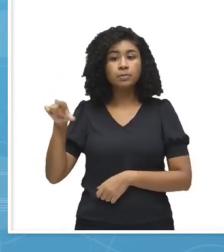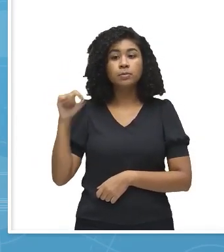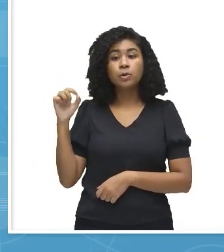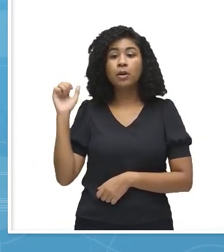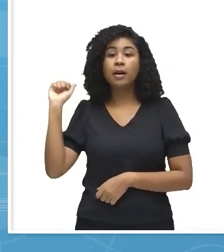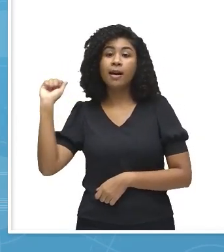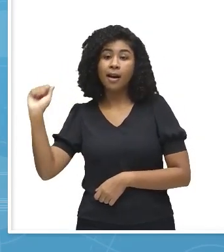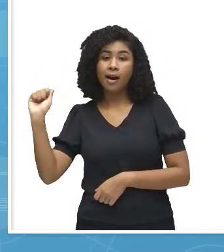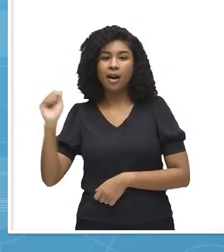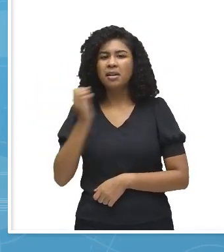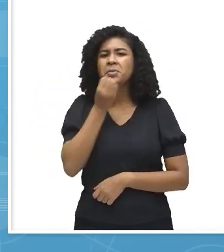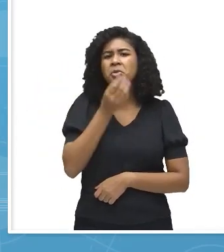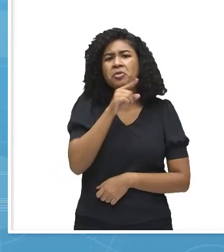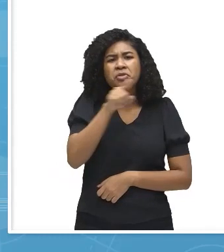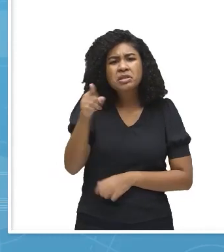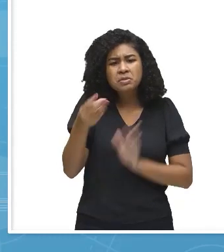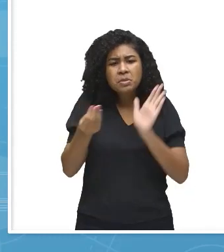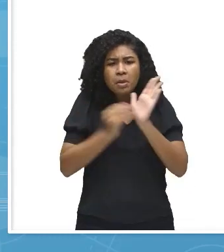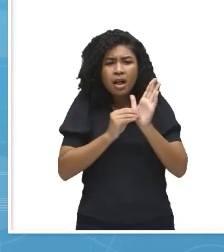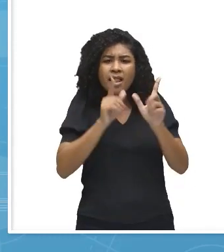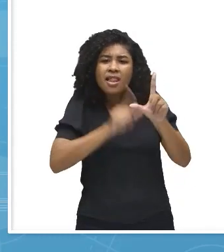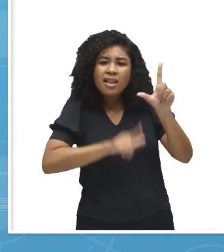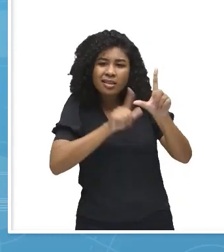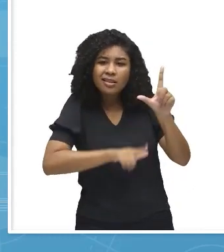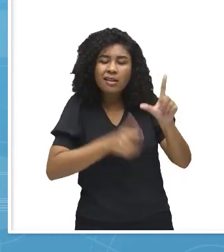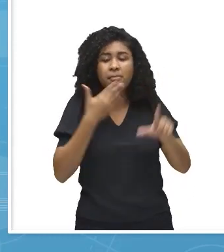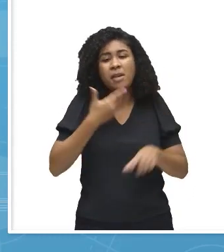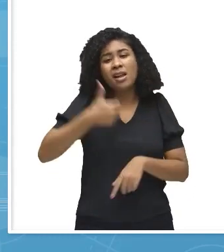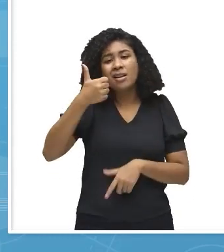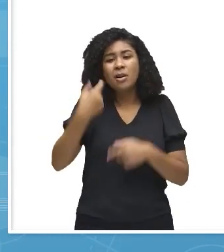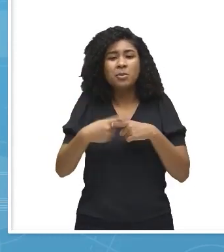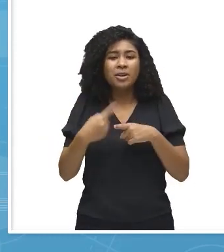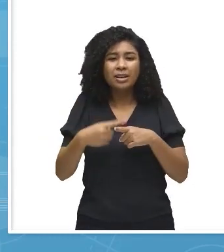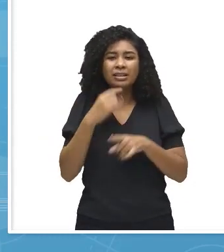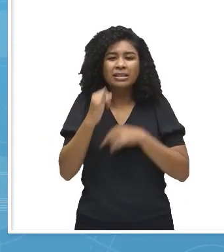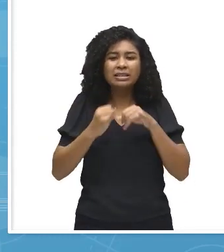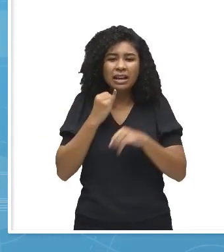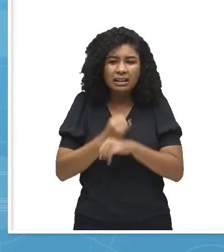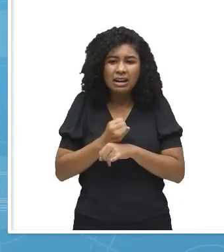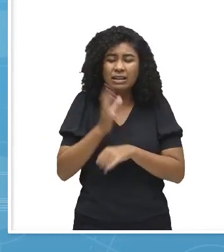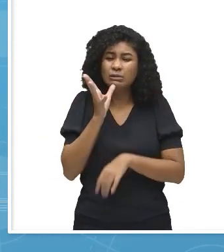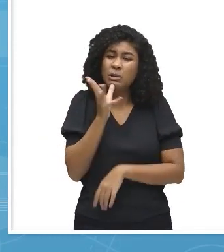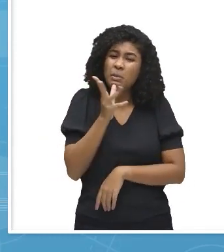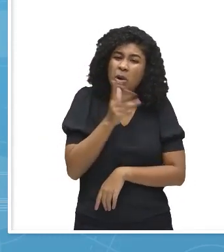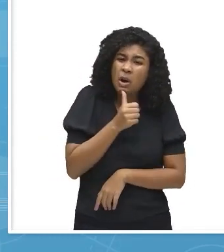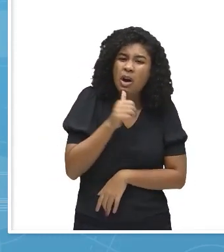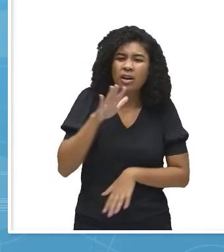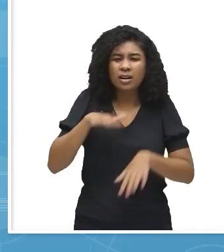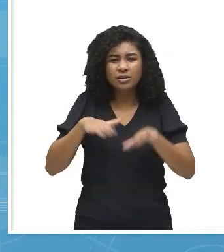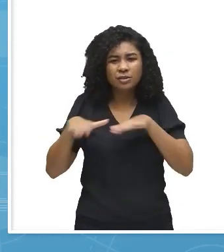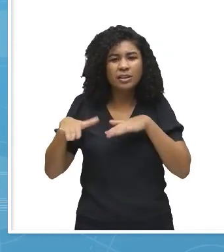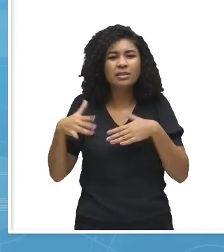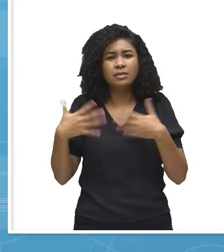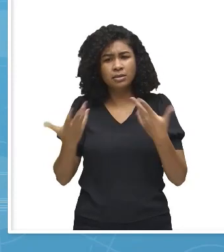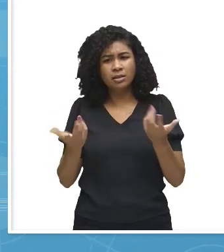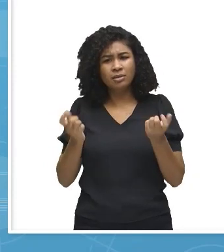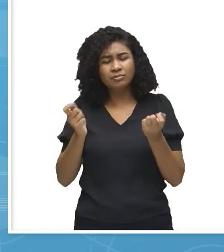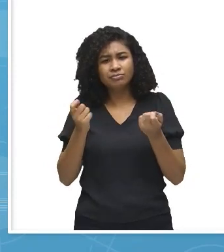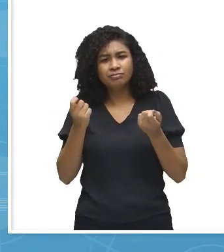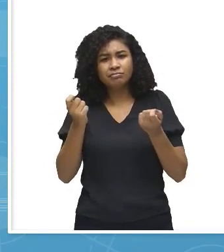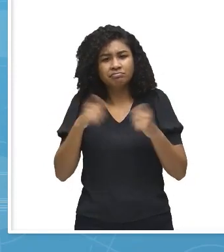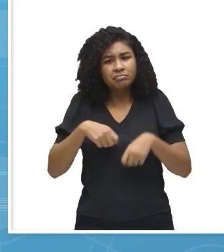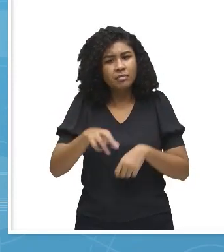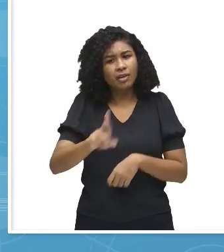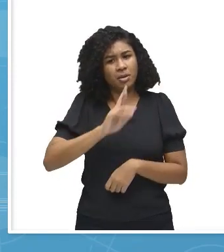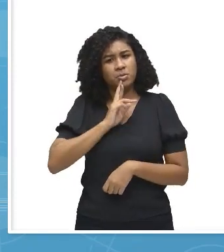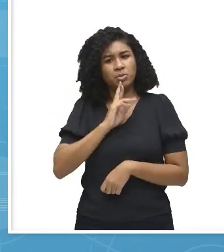número da questão, porque às vezes a internet está um pouco ruim, fica um pouco lento, e aí quando você vai responder, a gente já está aqui na questão de número 2.